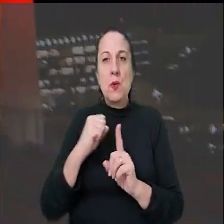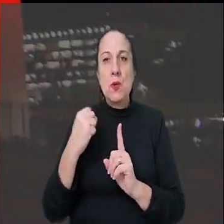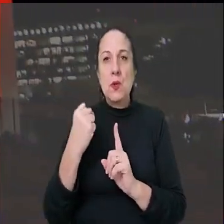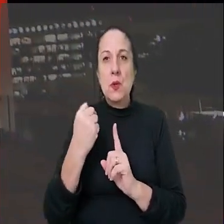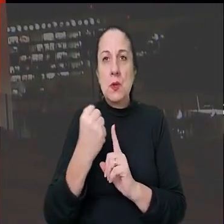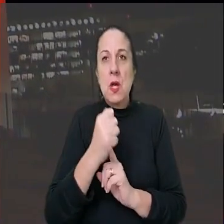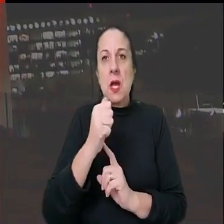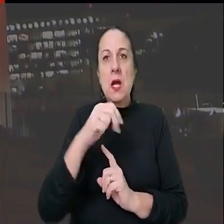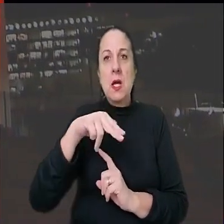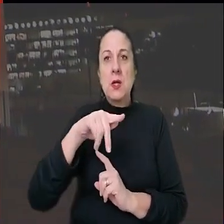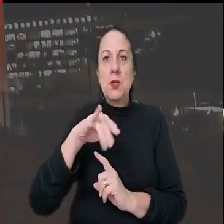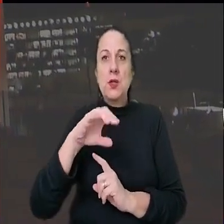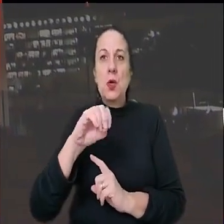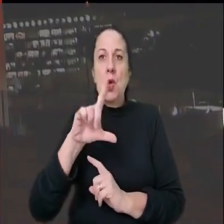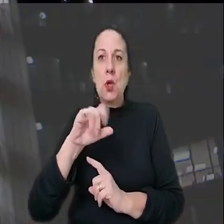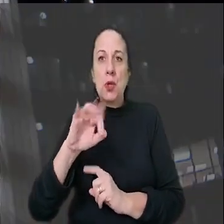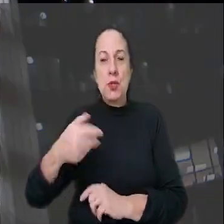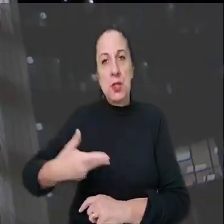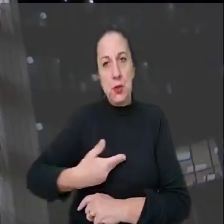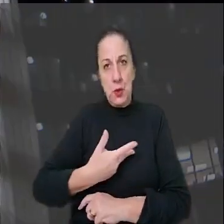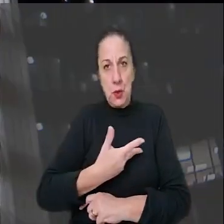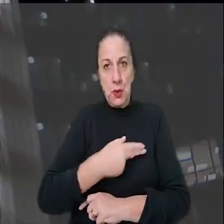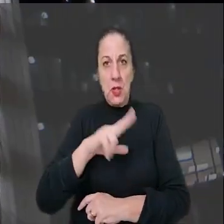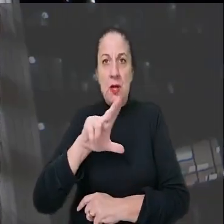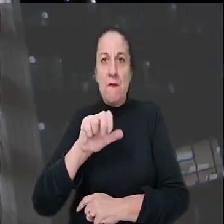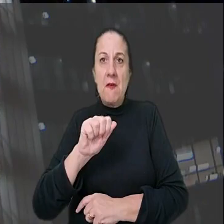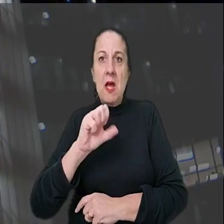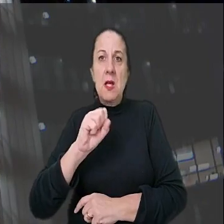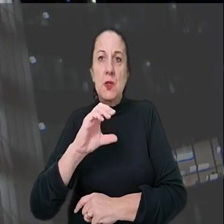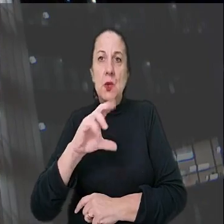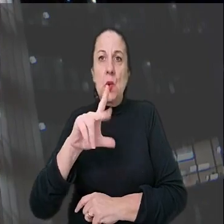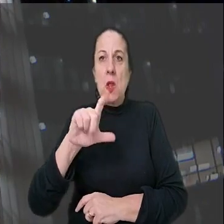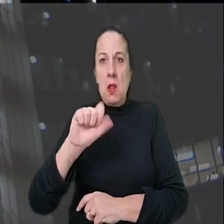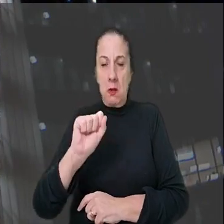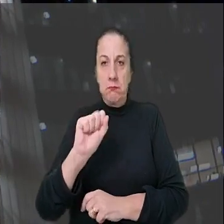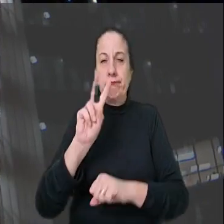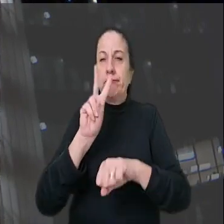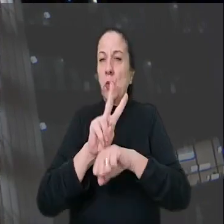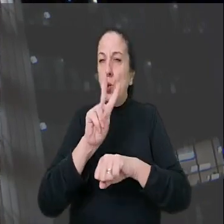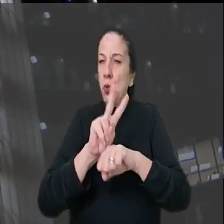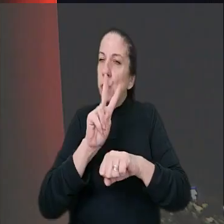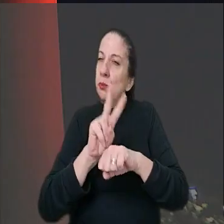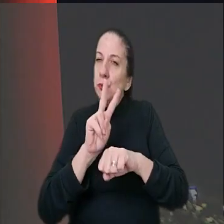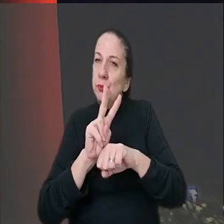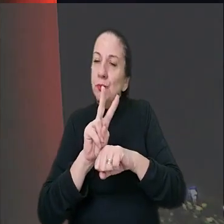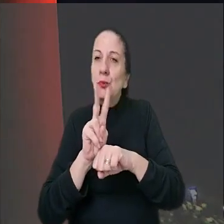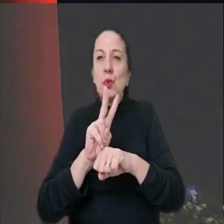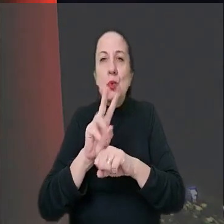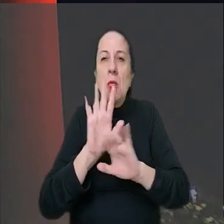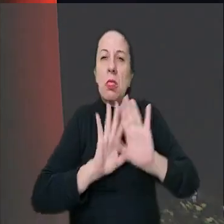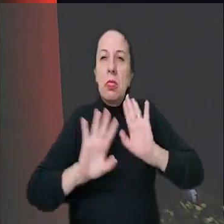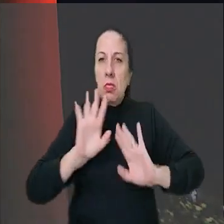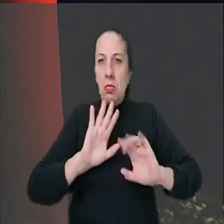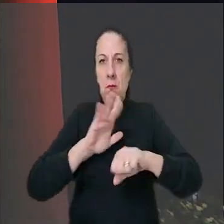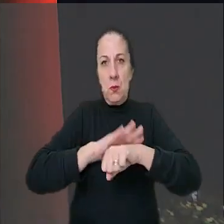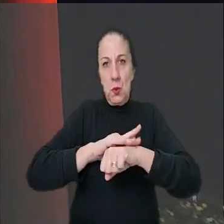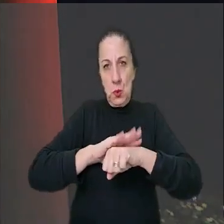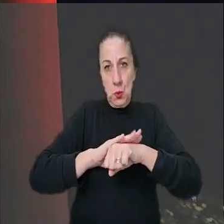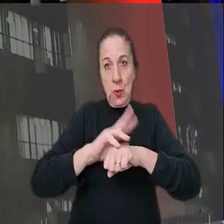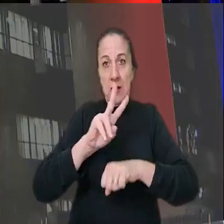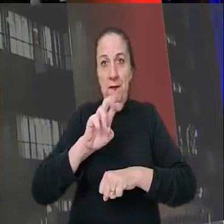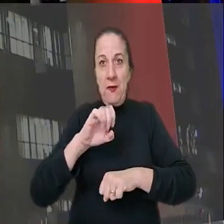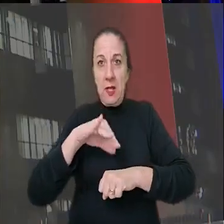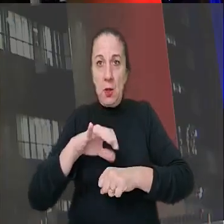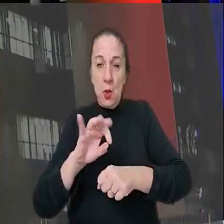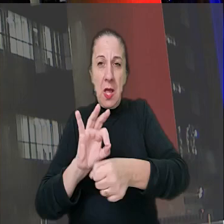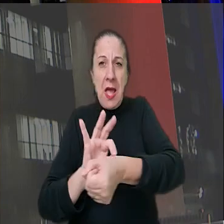Sociedade Brasileira de Angiologia e de Cirurgia Vascular busca promover a prevenção, o diagnóstico e o tratamento de